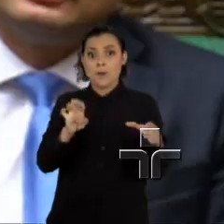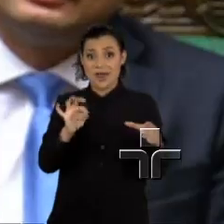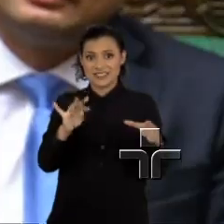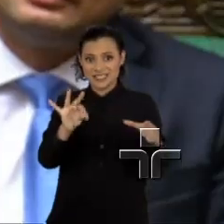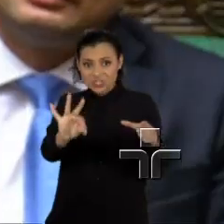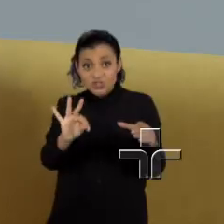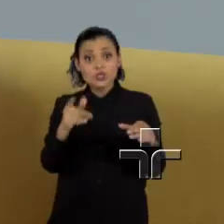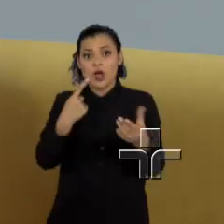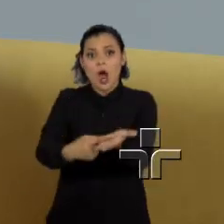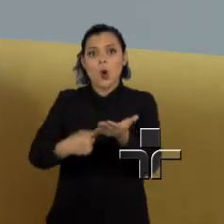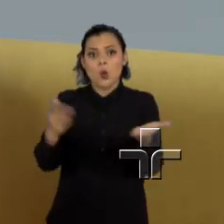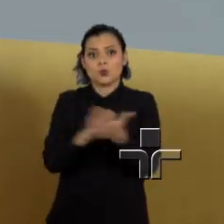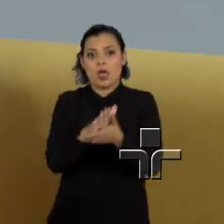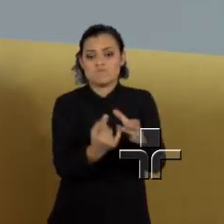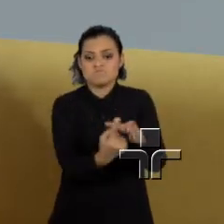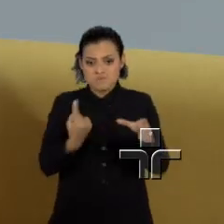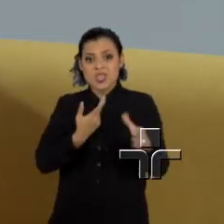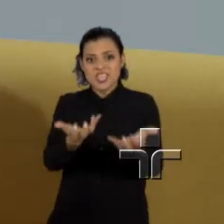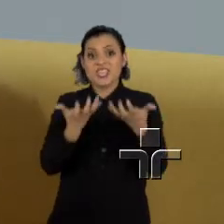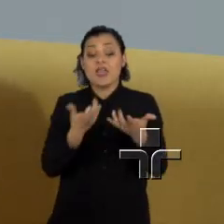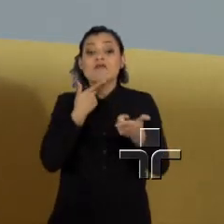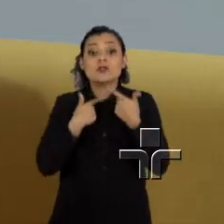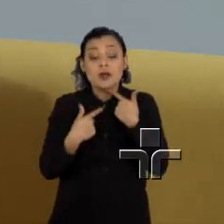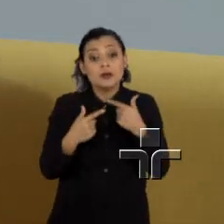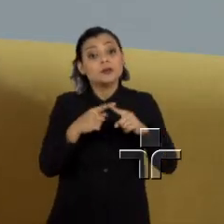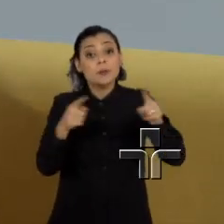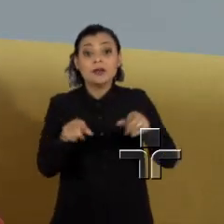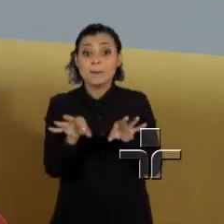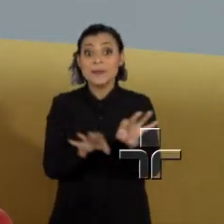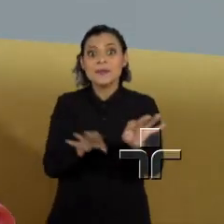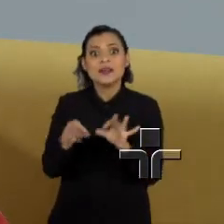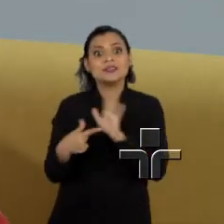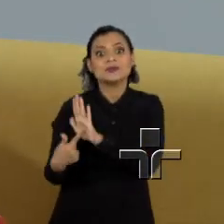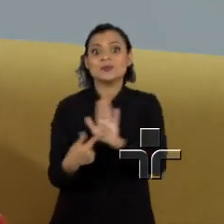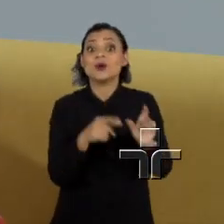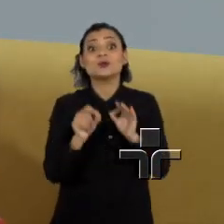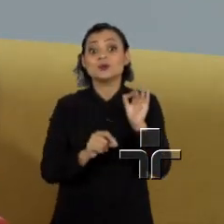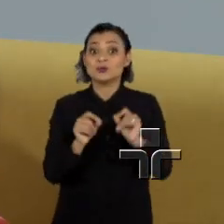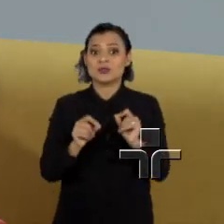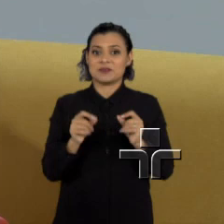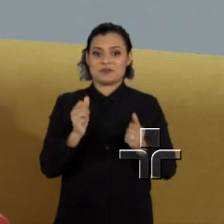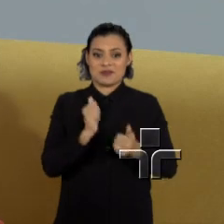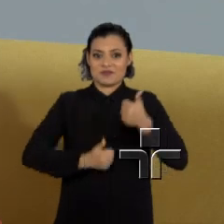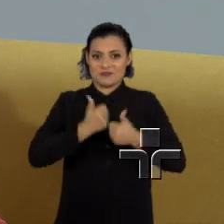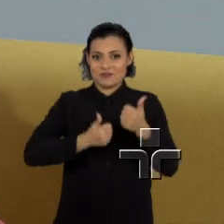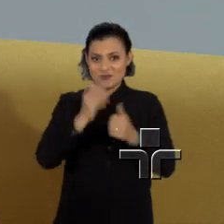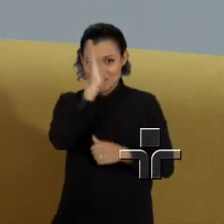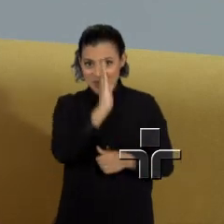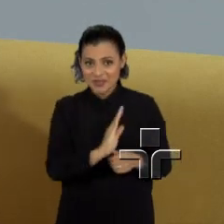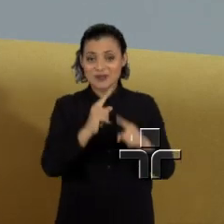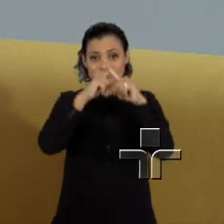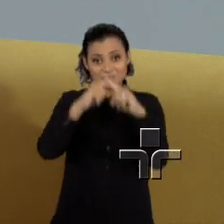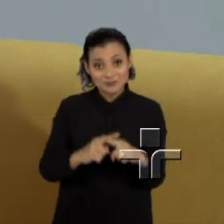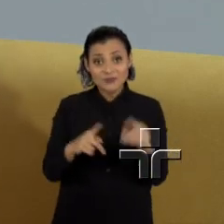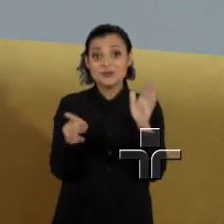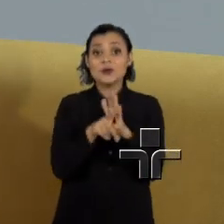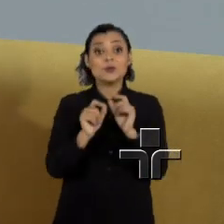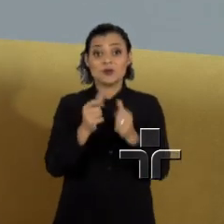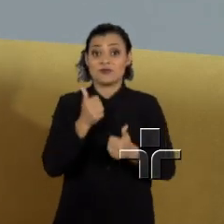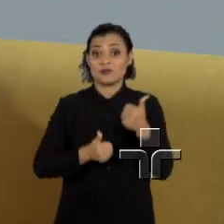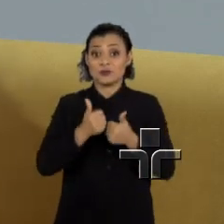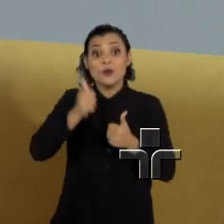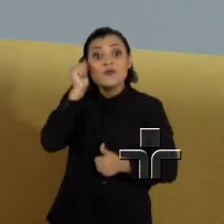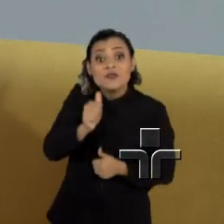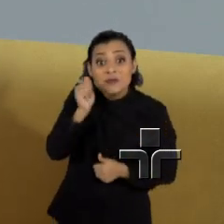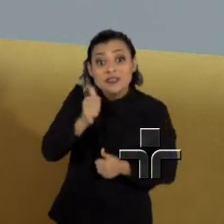novo acordo. E ainda os preparativos para a transmissão dos Jogos da Seleção Brasileira no Torneio Internacional de Futebol